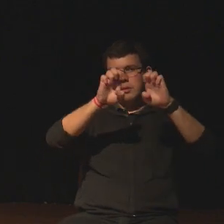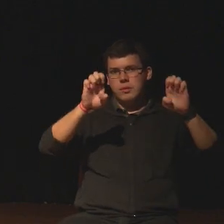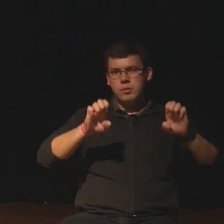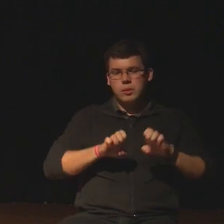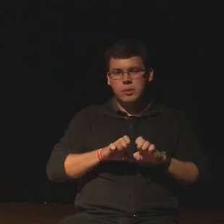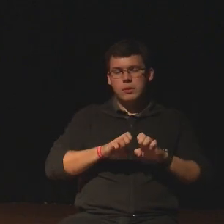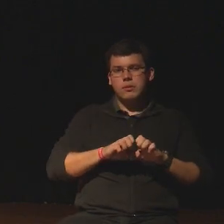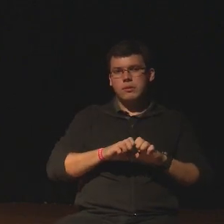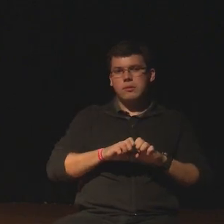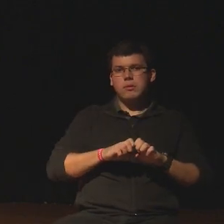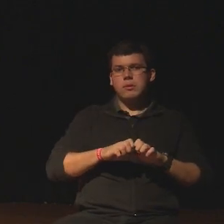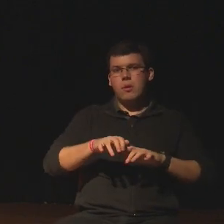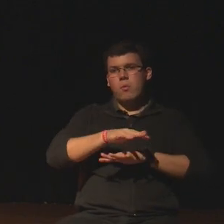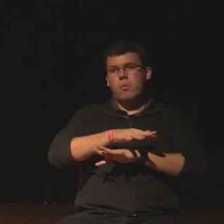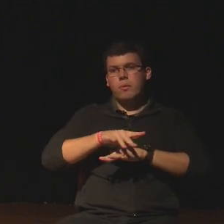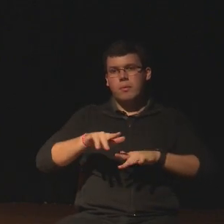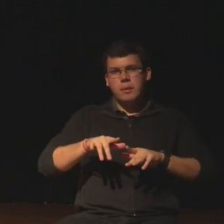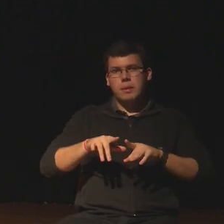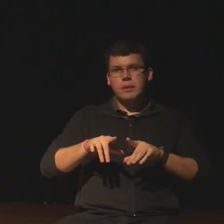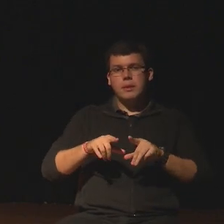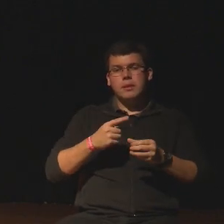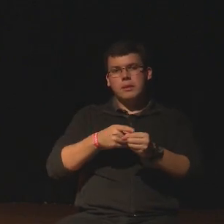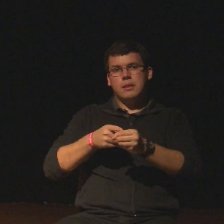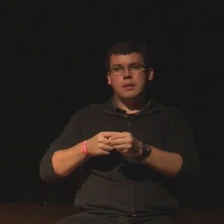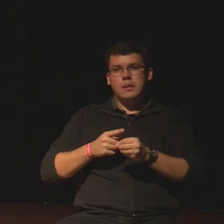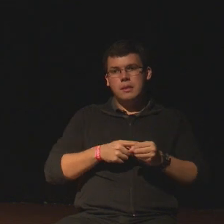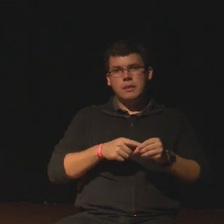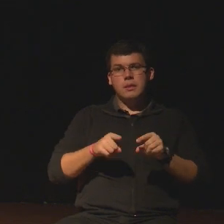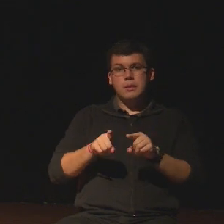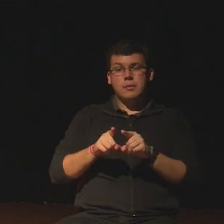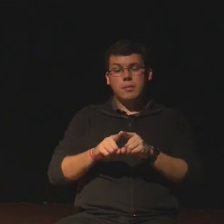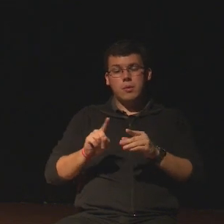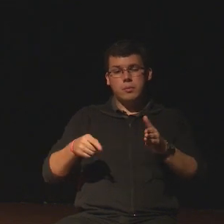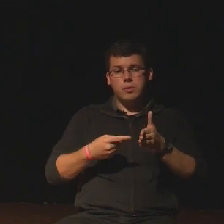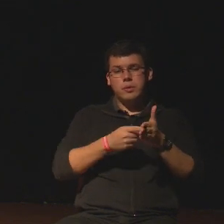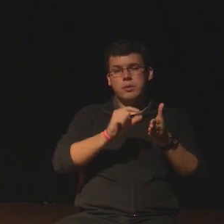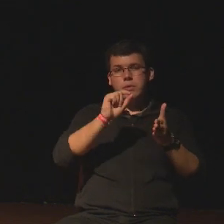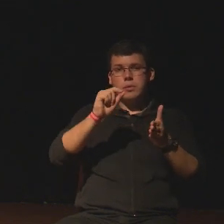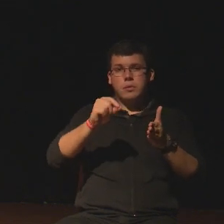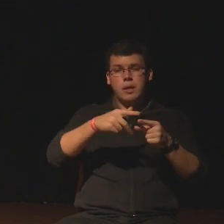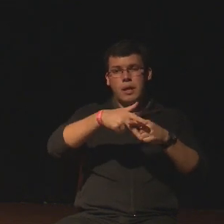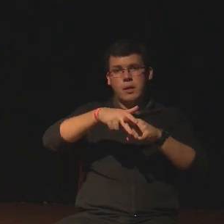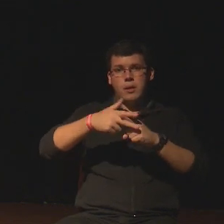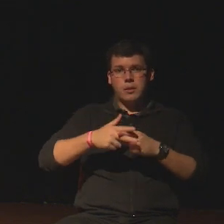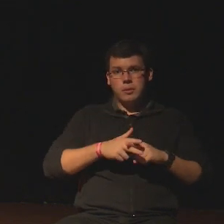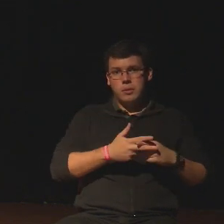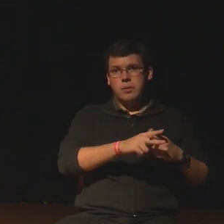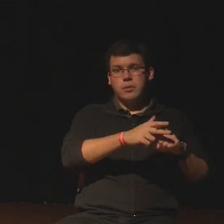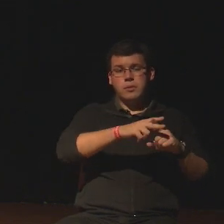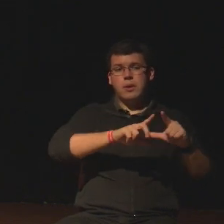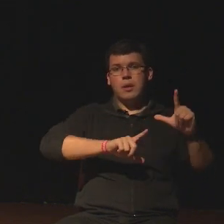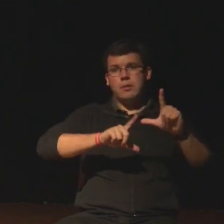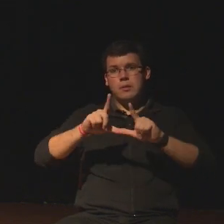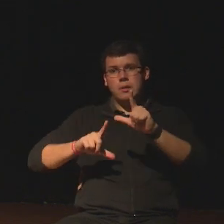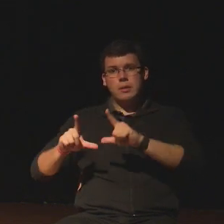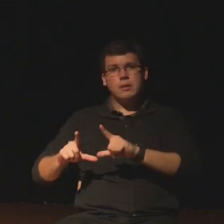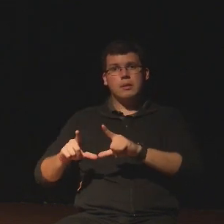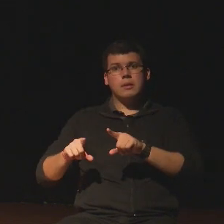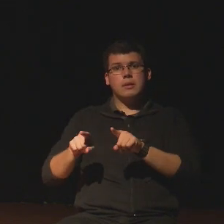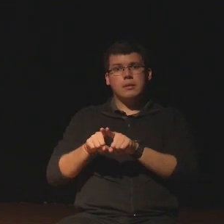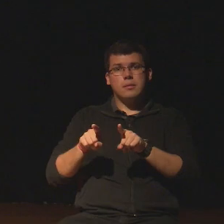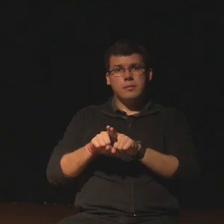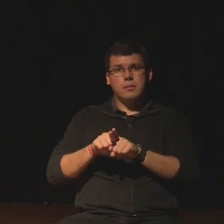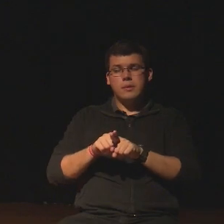urbana, e essas áreas são voltadas para a promoção de qualificação paisagística e dos espaços públicos, de maneira articulada com o transporte